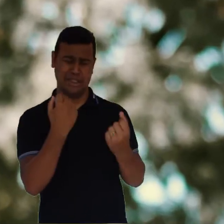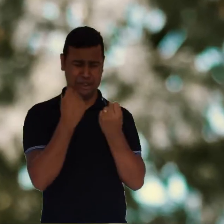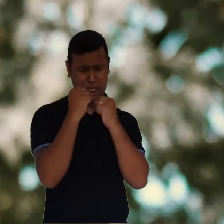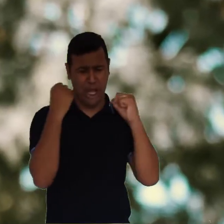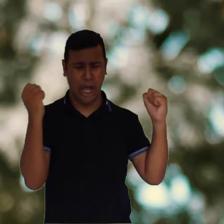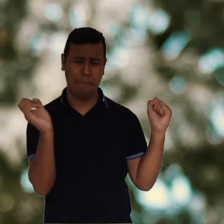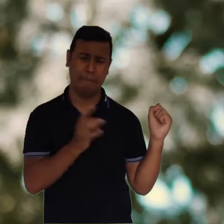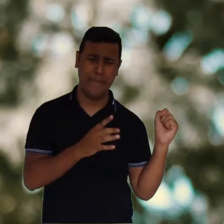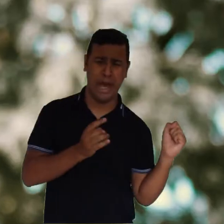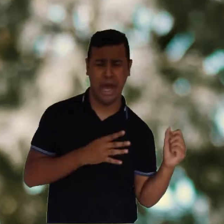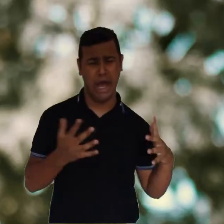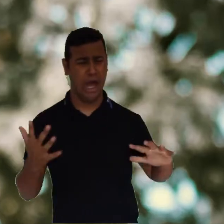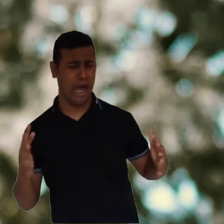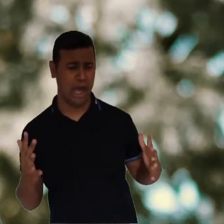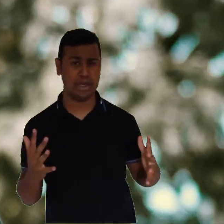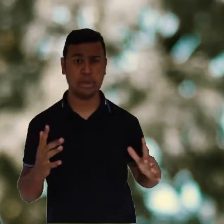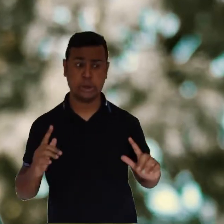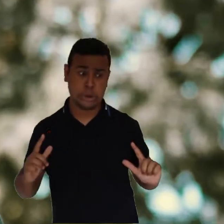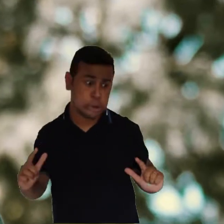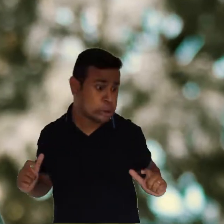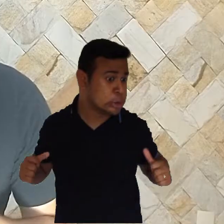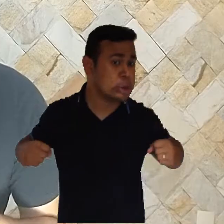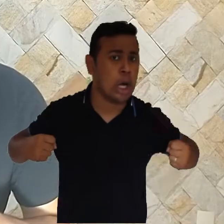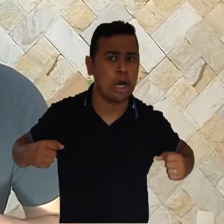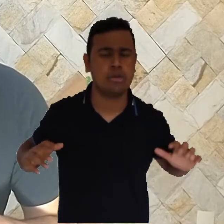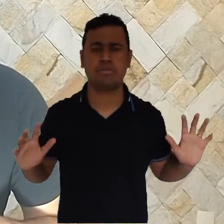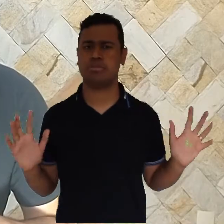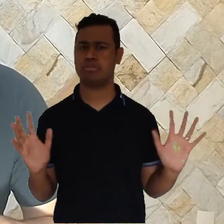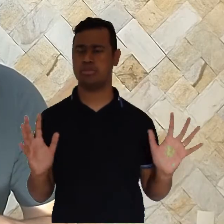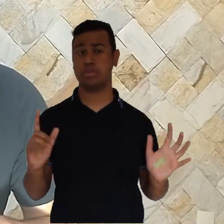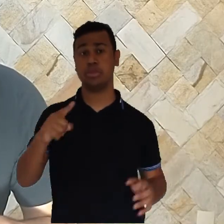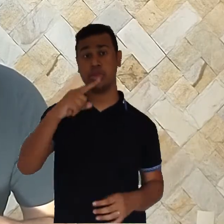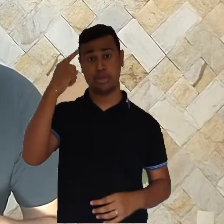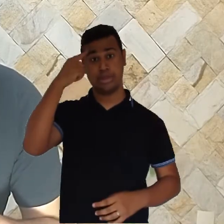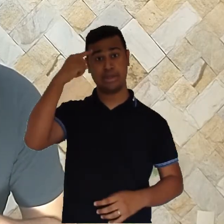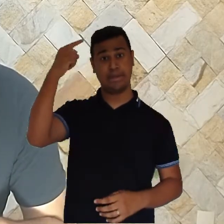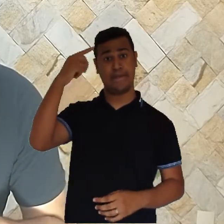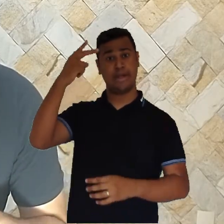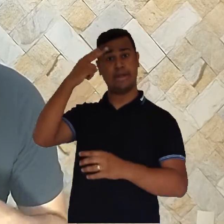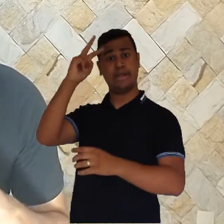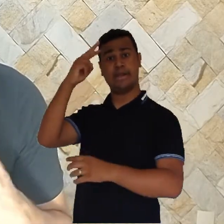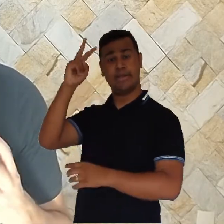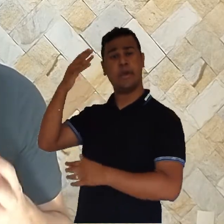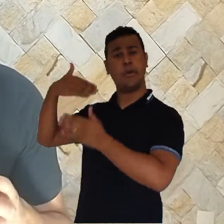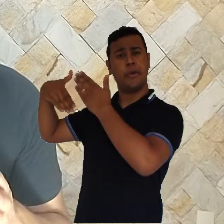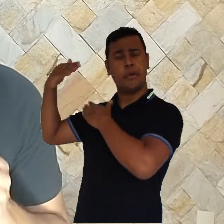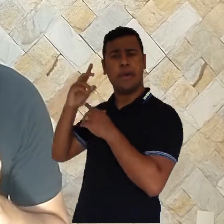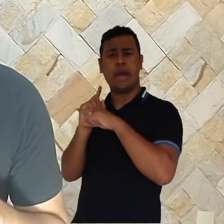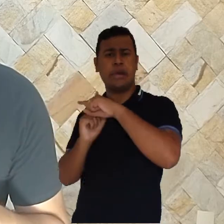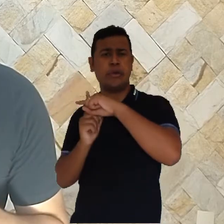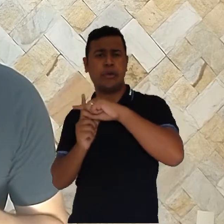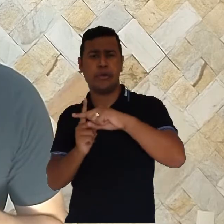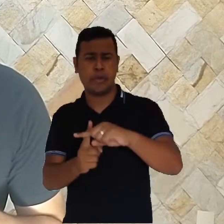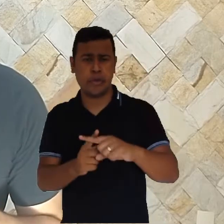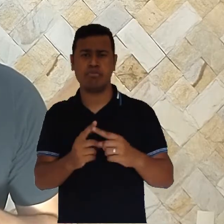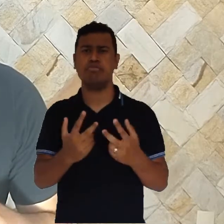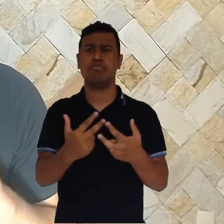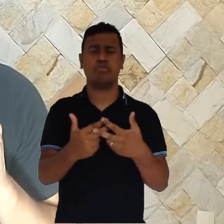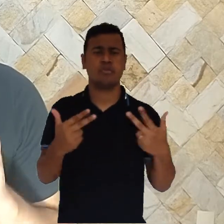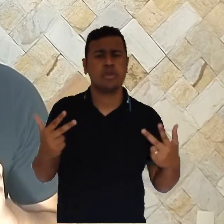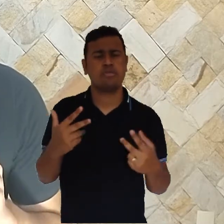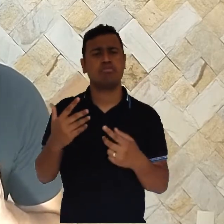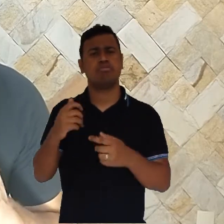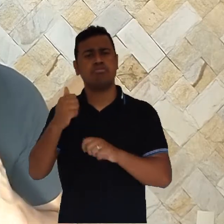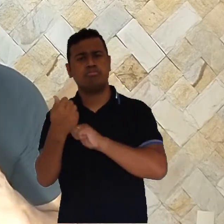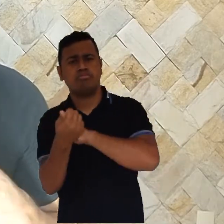incerteza, ao invés dele agir impulsivamente, ele relembrar algum modelo de atitude mais adequado para aquela situação